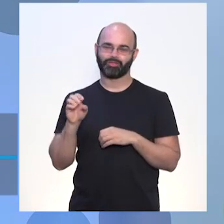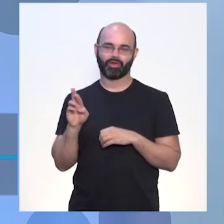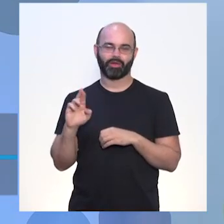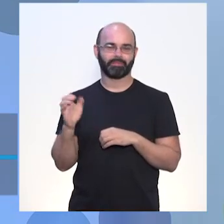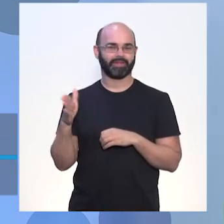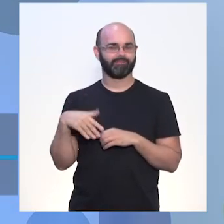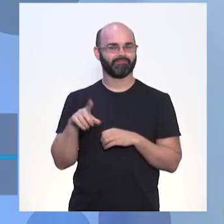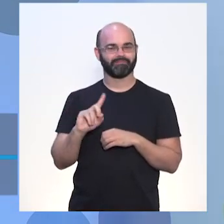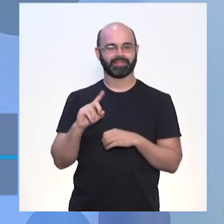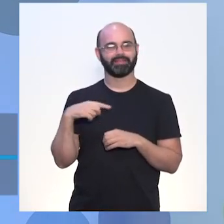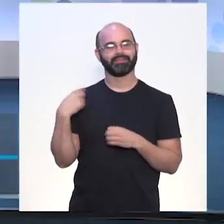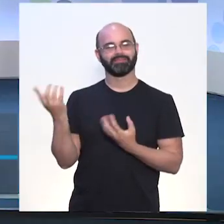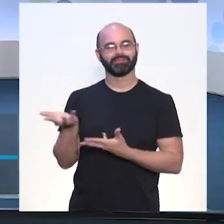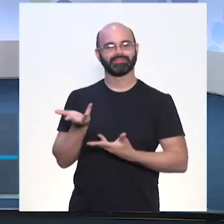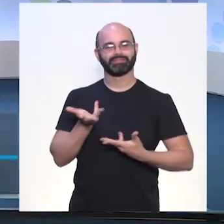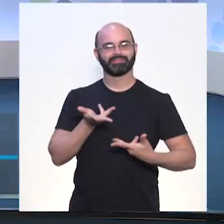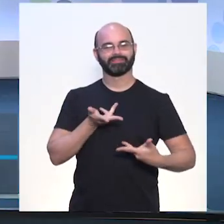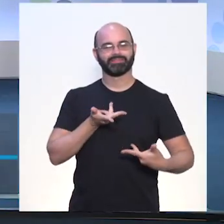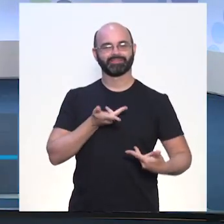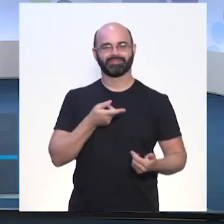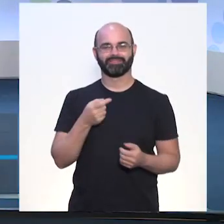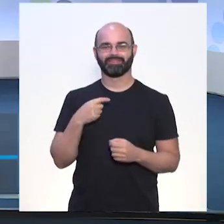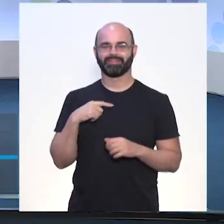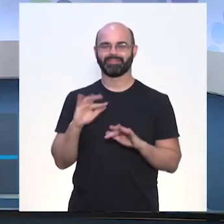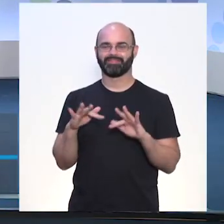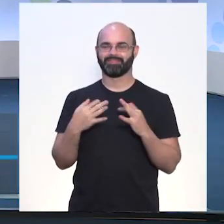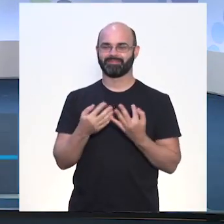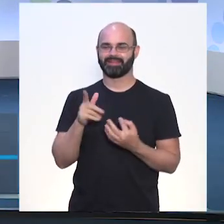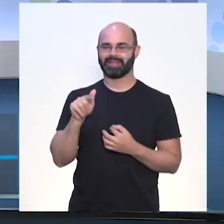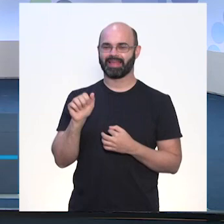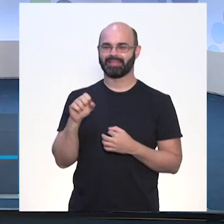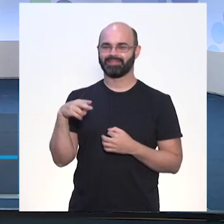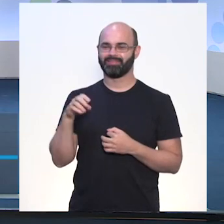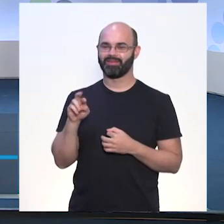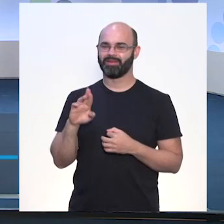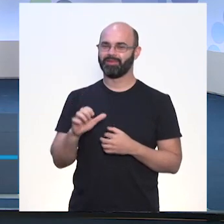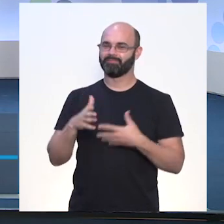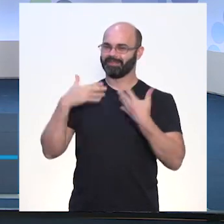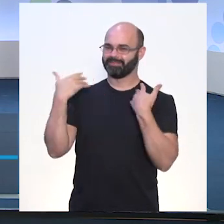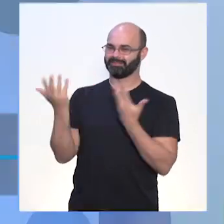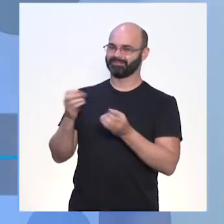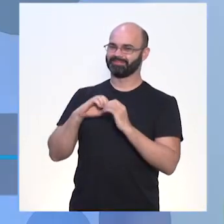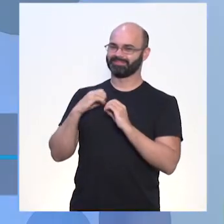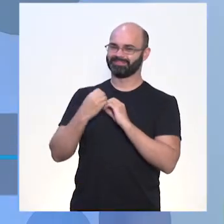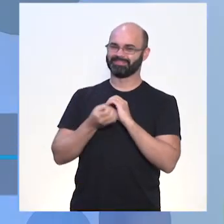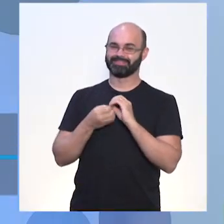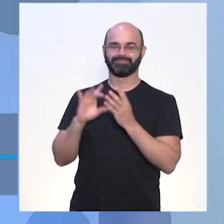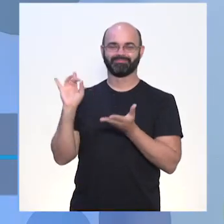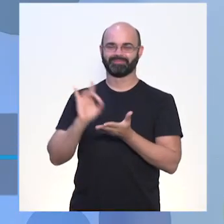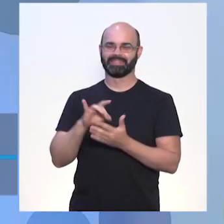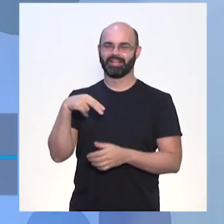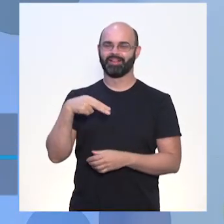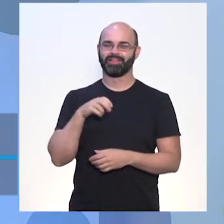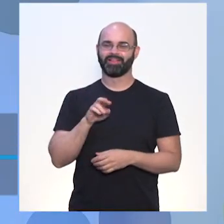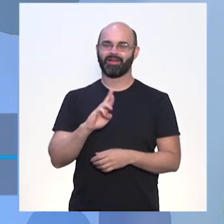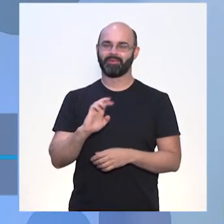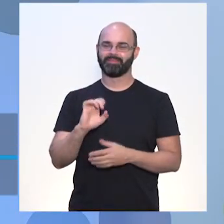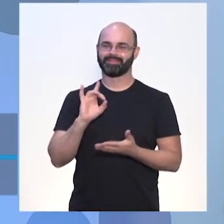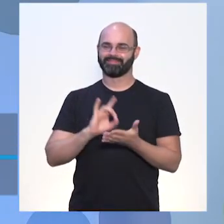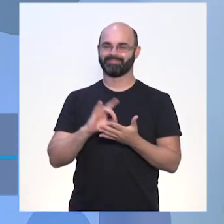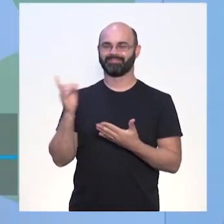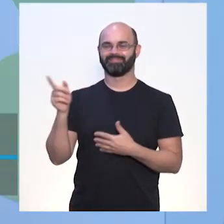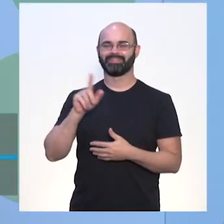da família dos gases nobres para acompanhar a gente. Agora sim, temos aqui uma molécula de gás nobre também, nobre de verdade, né? Seja bem-vindo, Jorge.